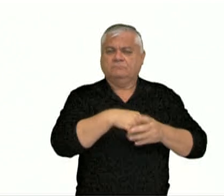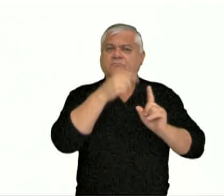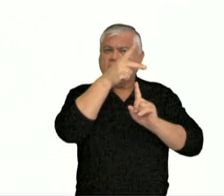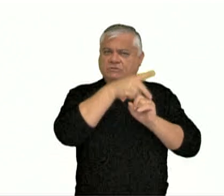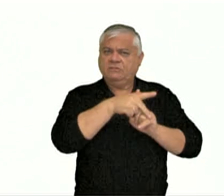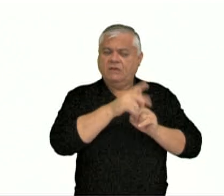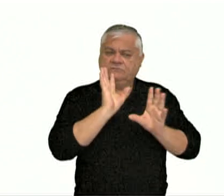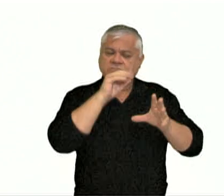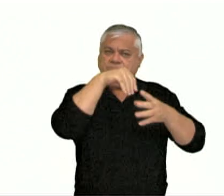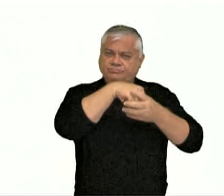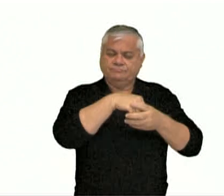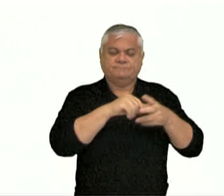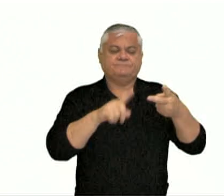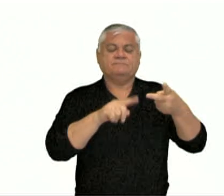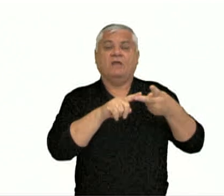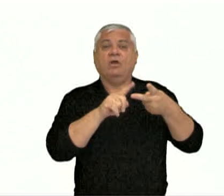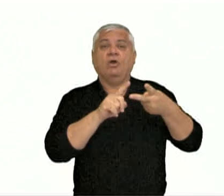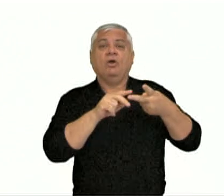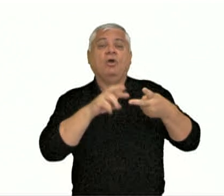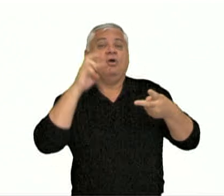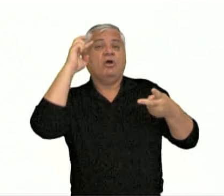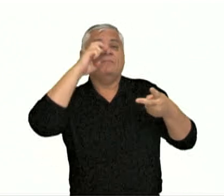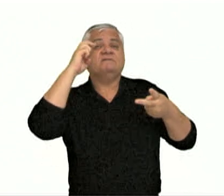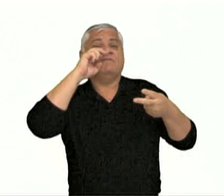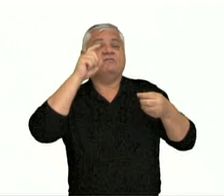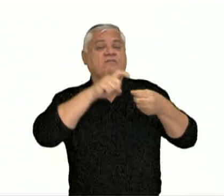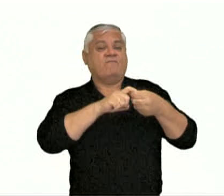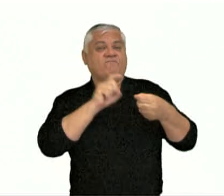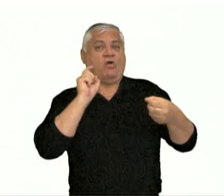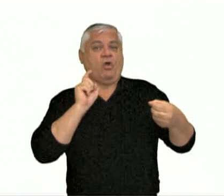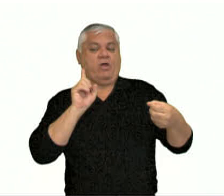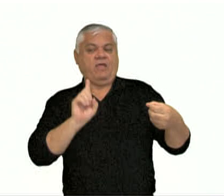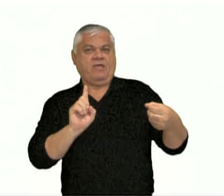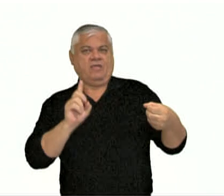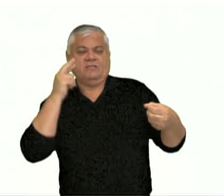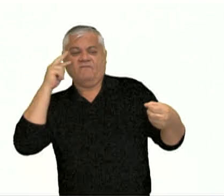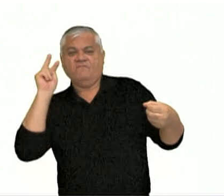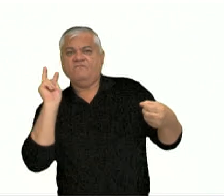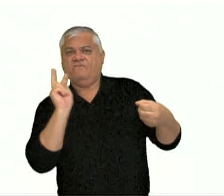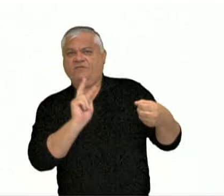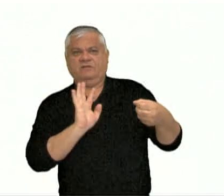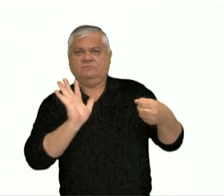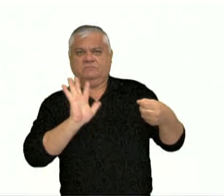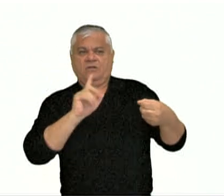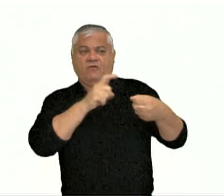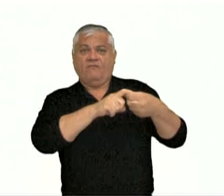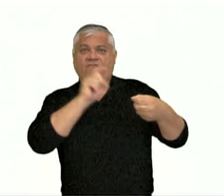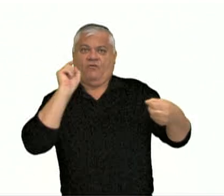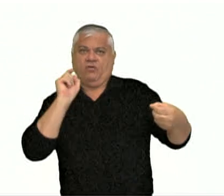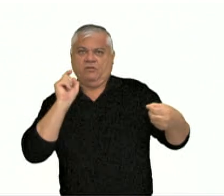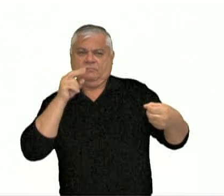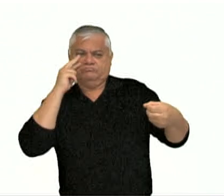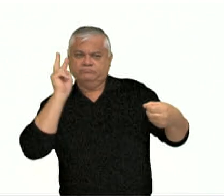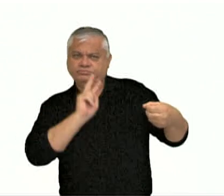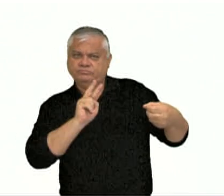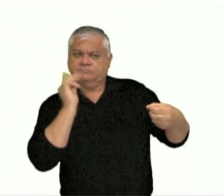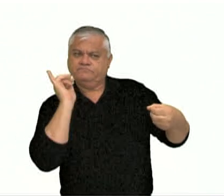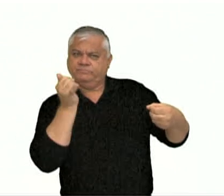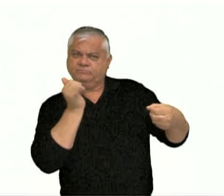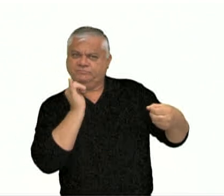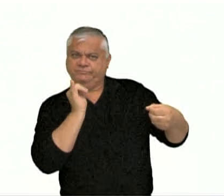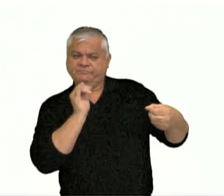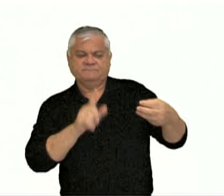personagem. Narrador observador, eu diria, ela está ali falando. E o